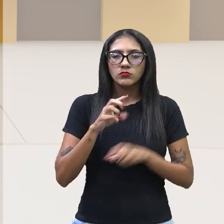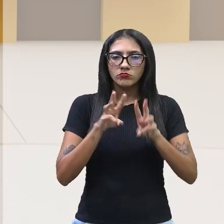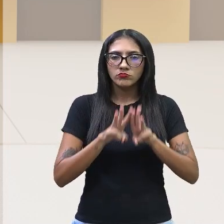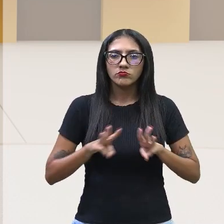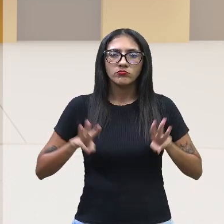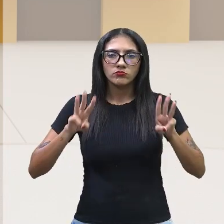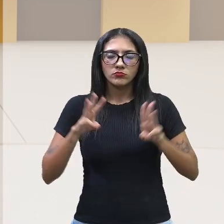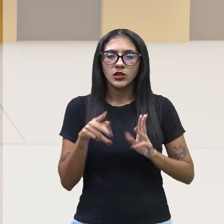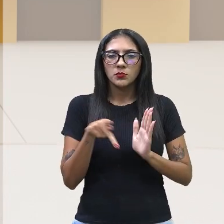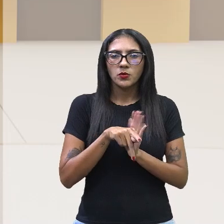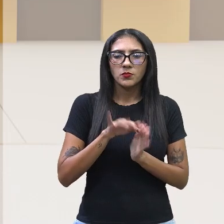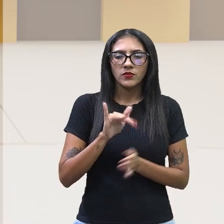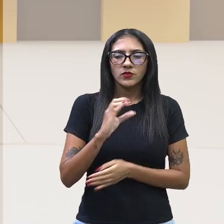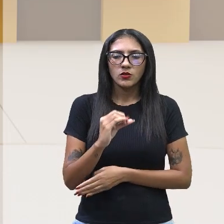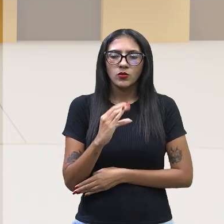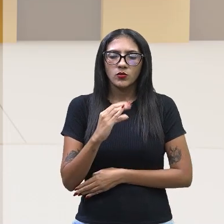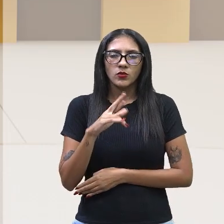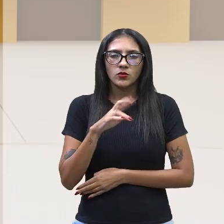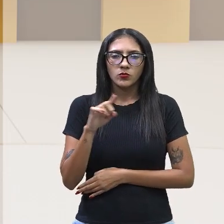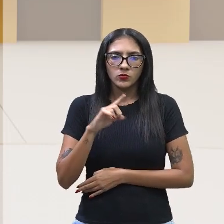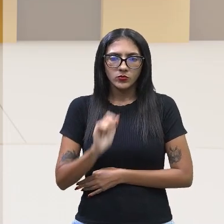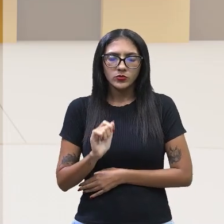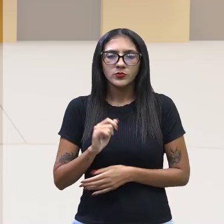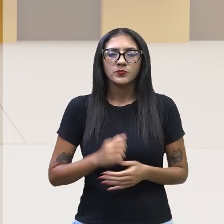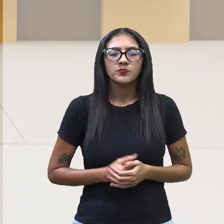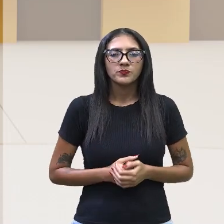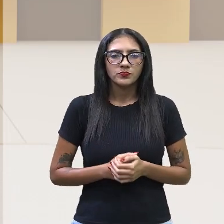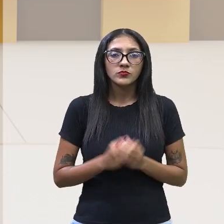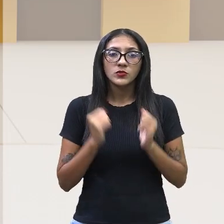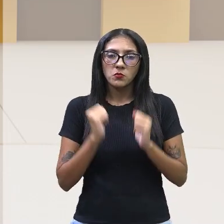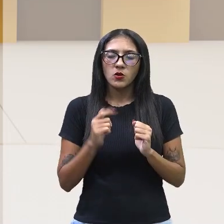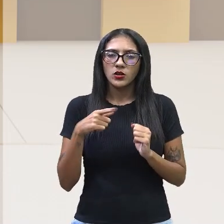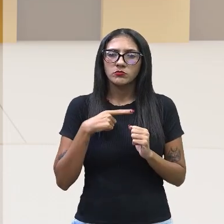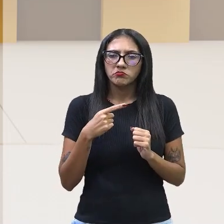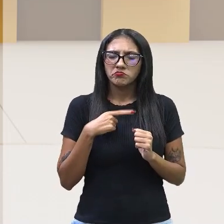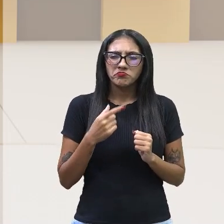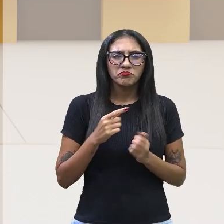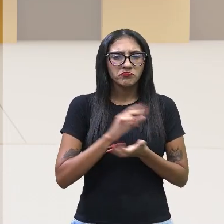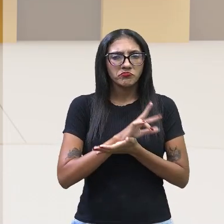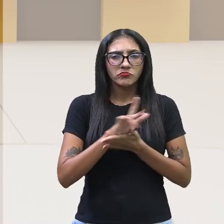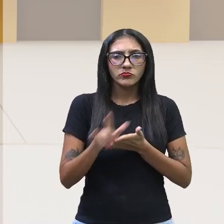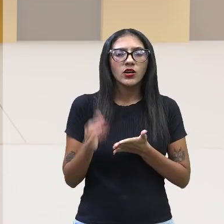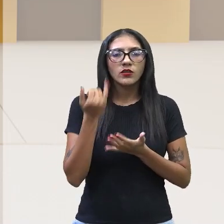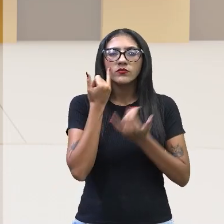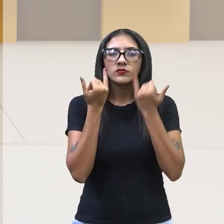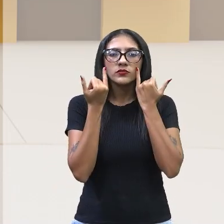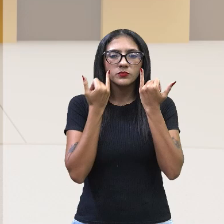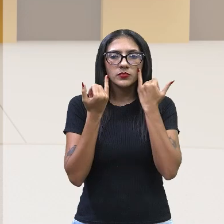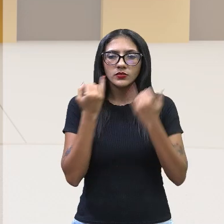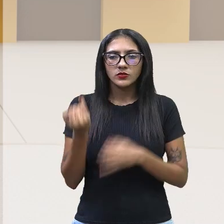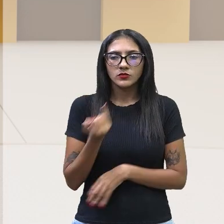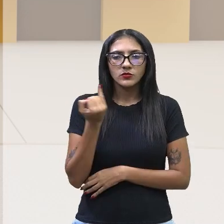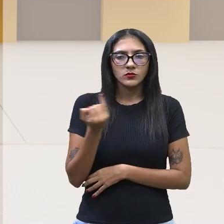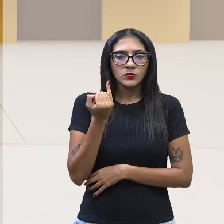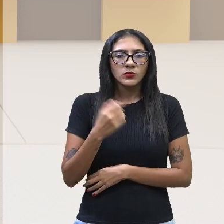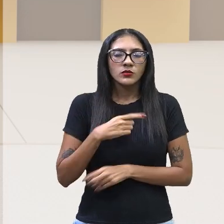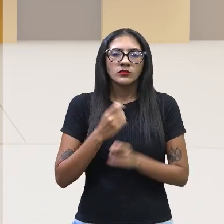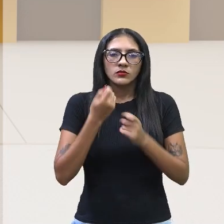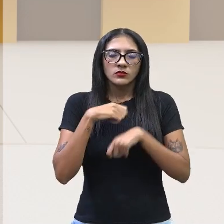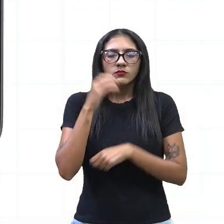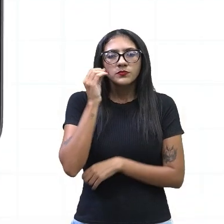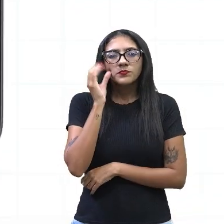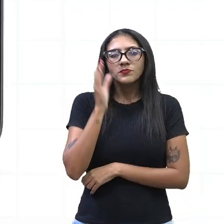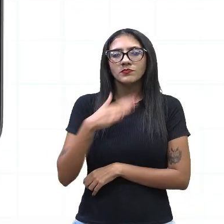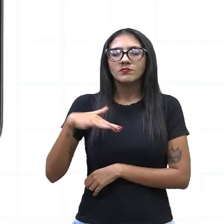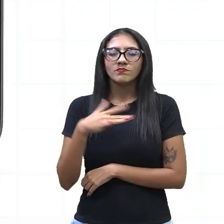da Fiocruz, visitem, certo? Aí tem muita informação para se ver, para buscar conhecimento na